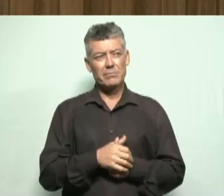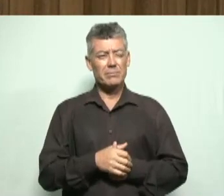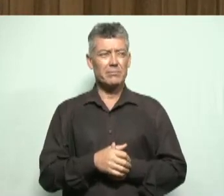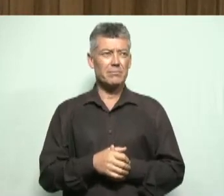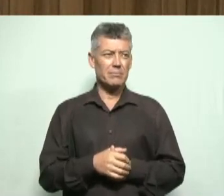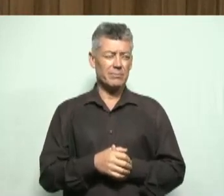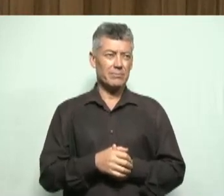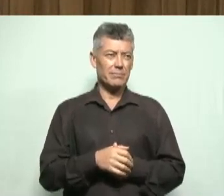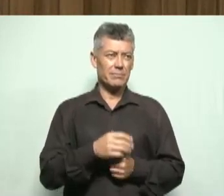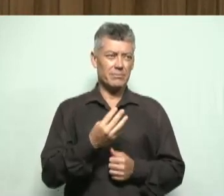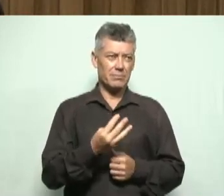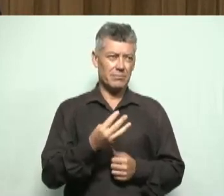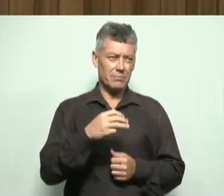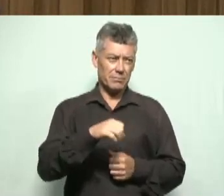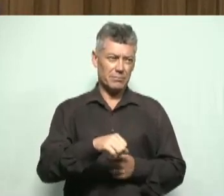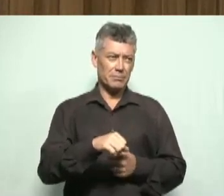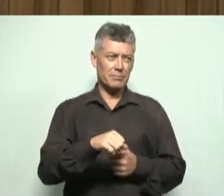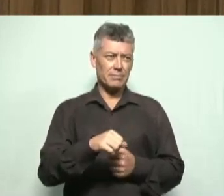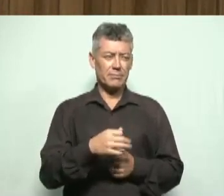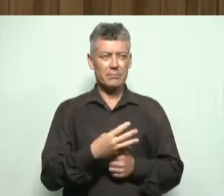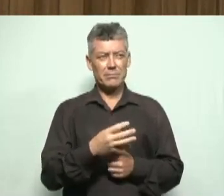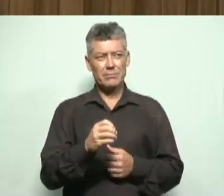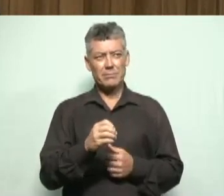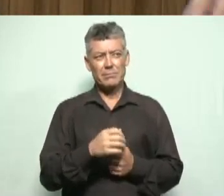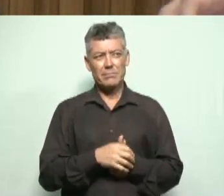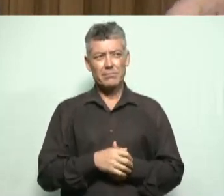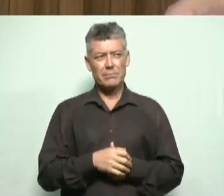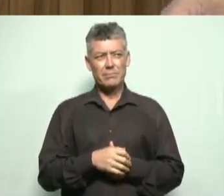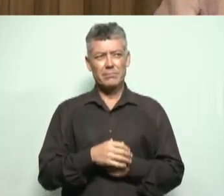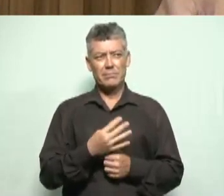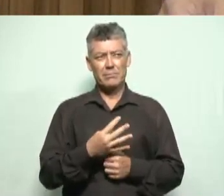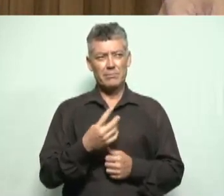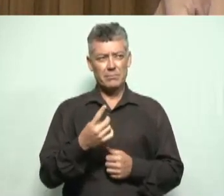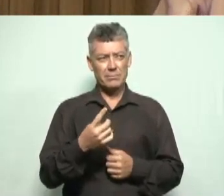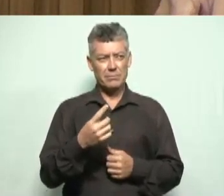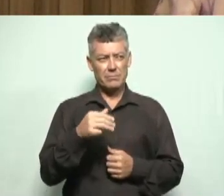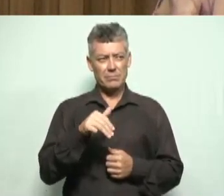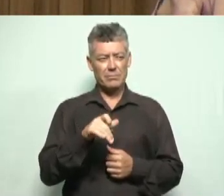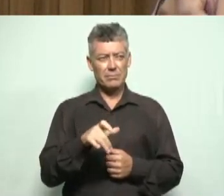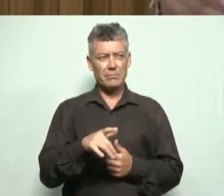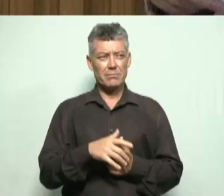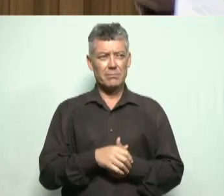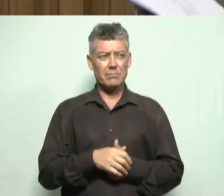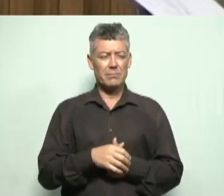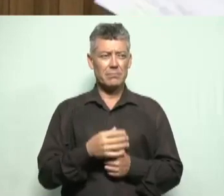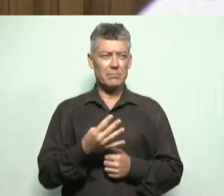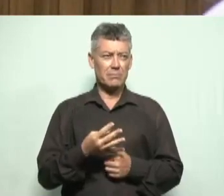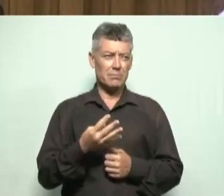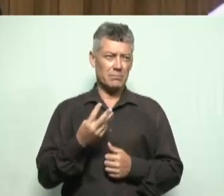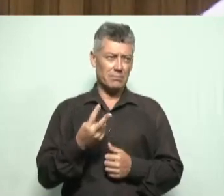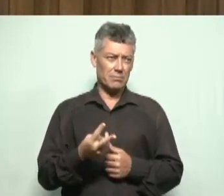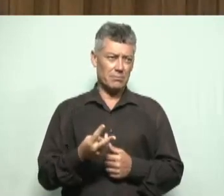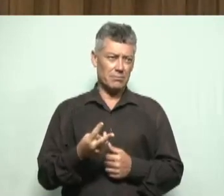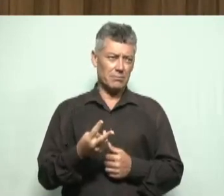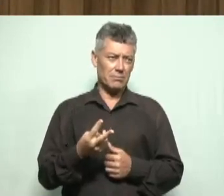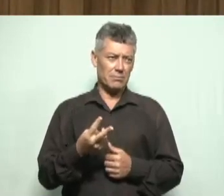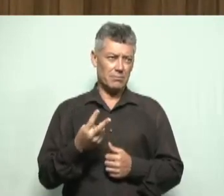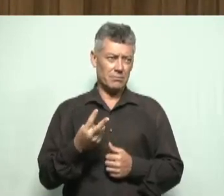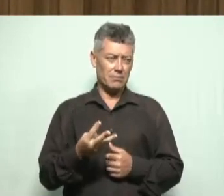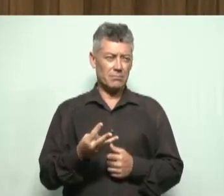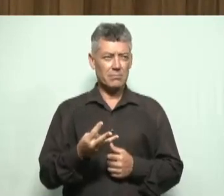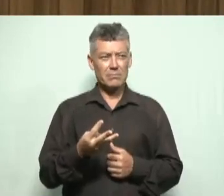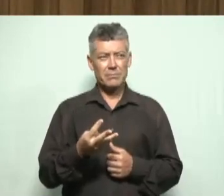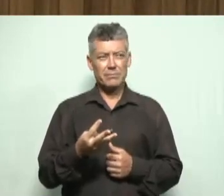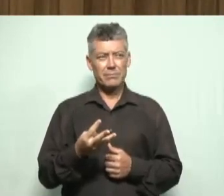Souza. 339, Milclay Leite. 340, Milclay Leite. 341, Milclay Leite. 342, Milclay Leite. 343,